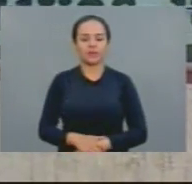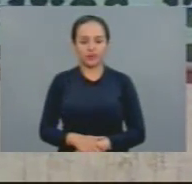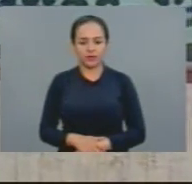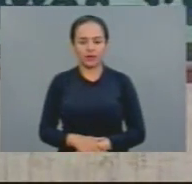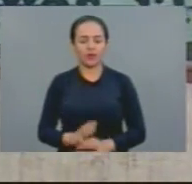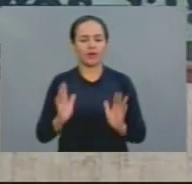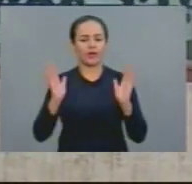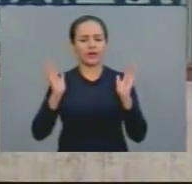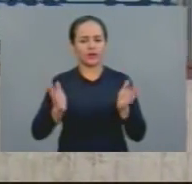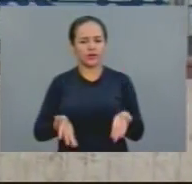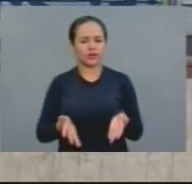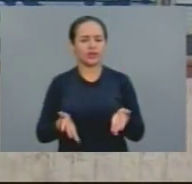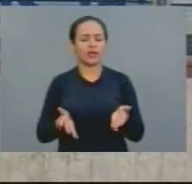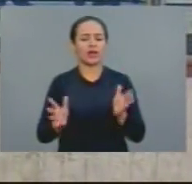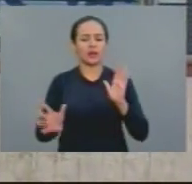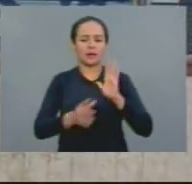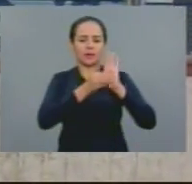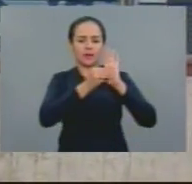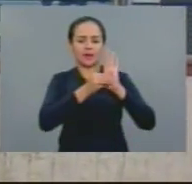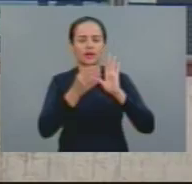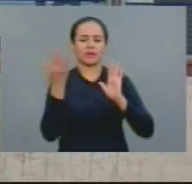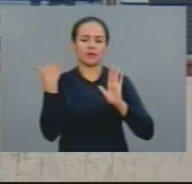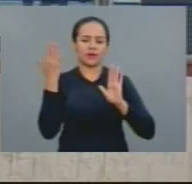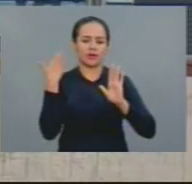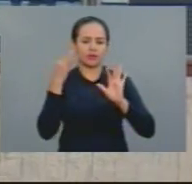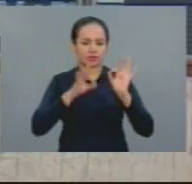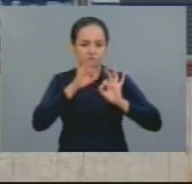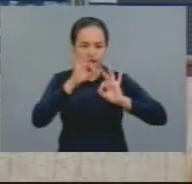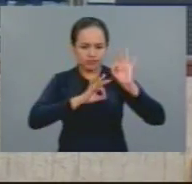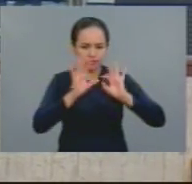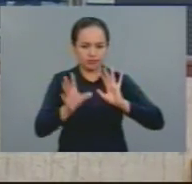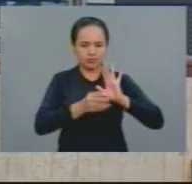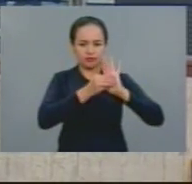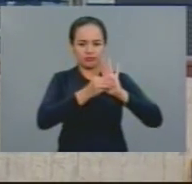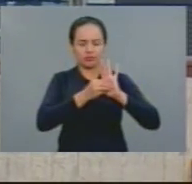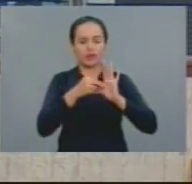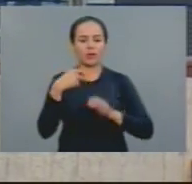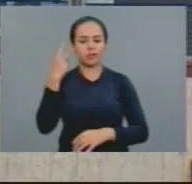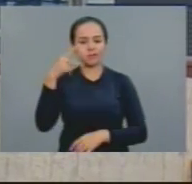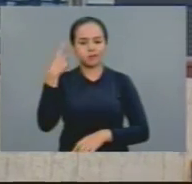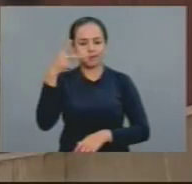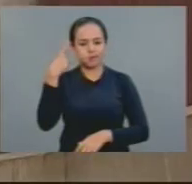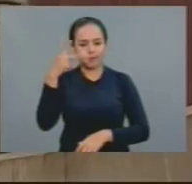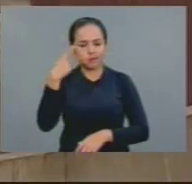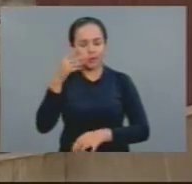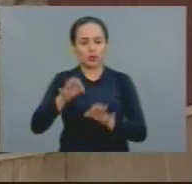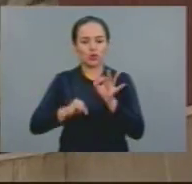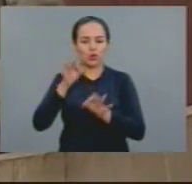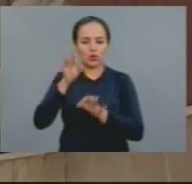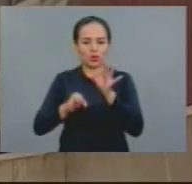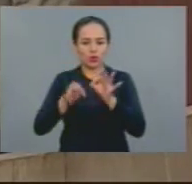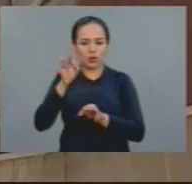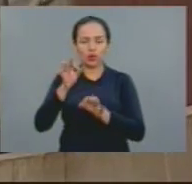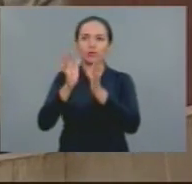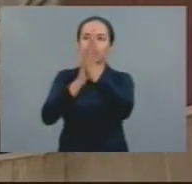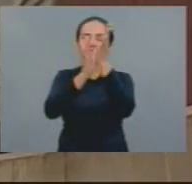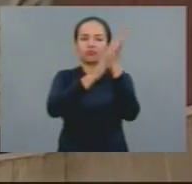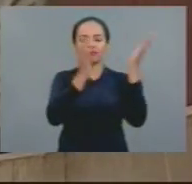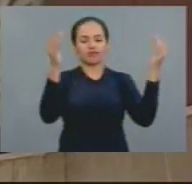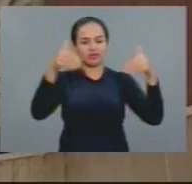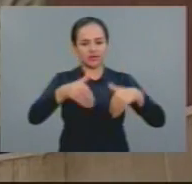algumas emendas às mensagens da Procuradoria-Geral da Justiça, também a nossa